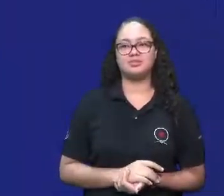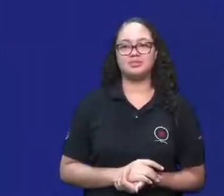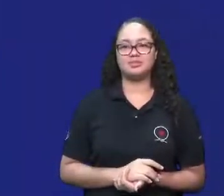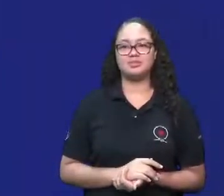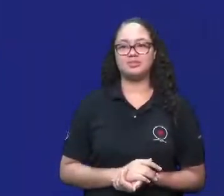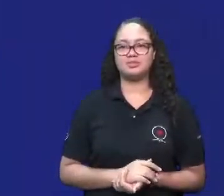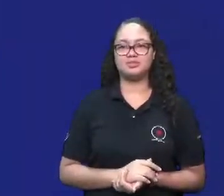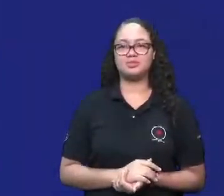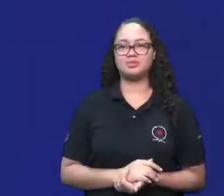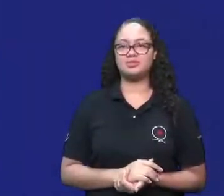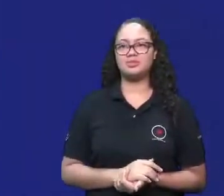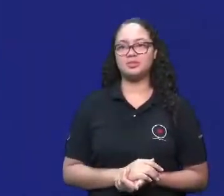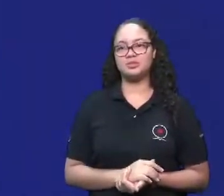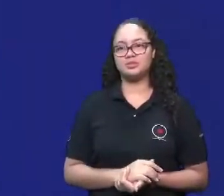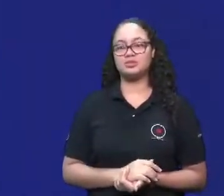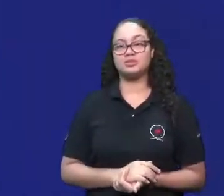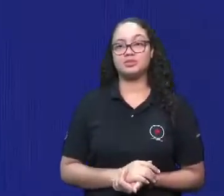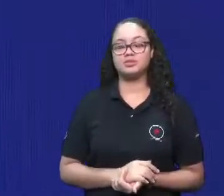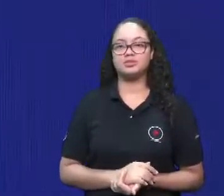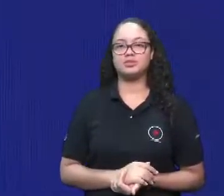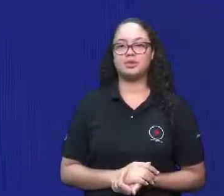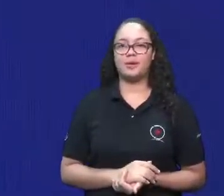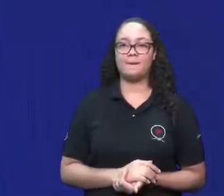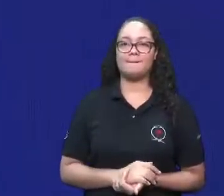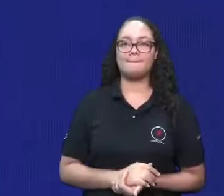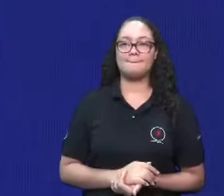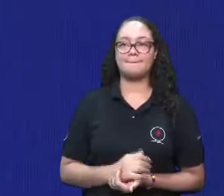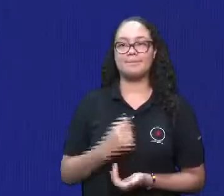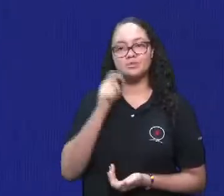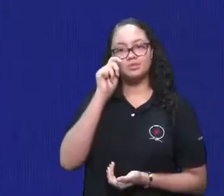Amigo, deixa eu dizer uma coisa. Aqui,